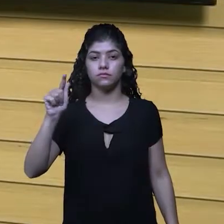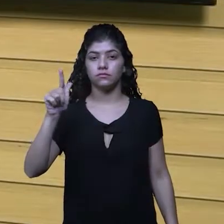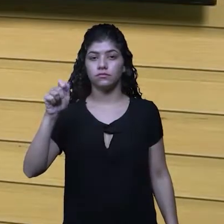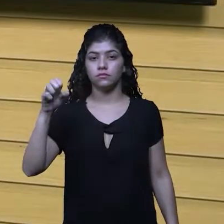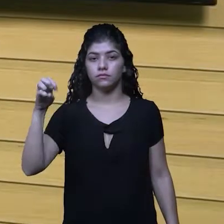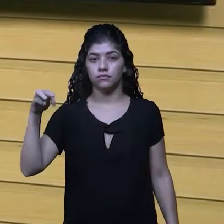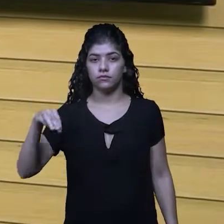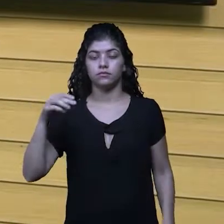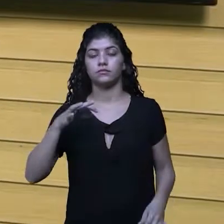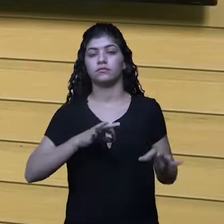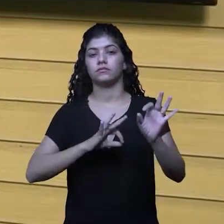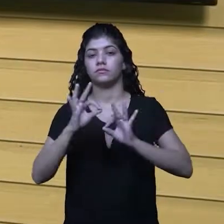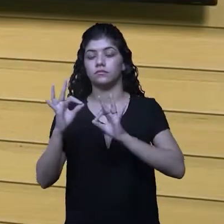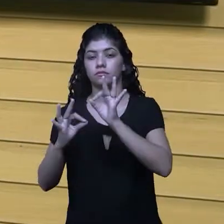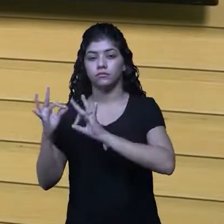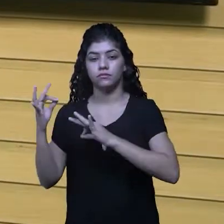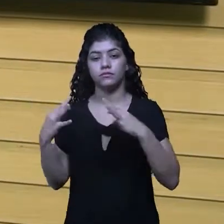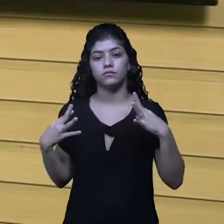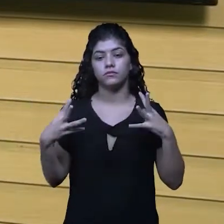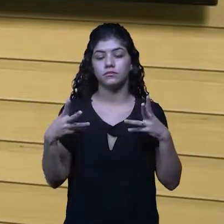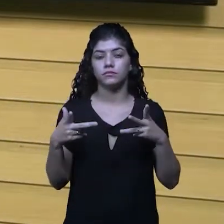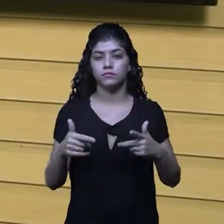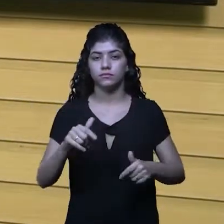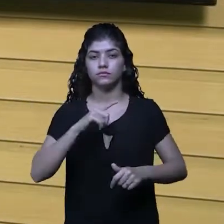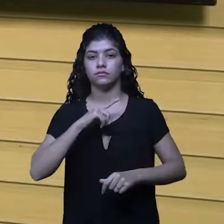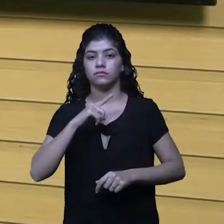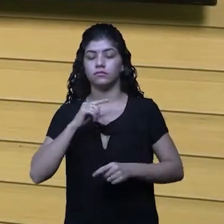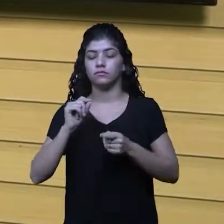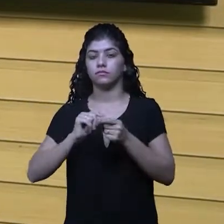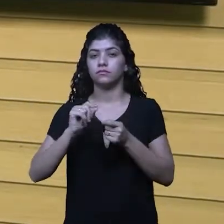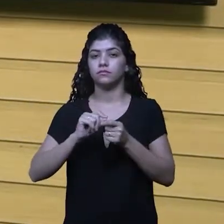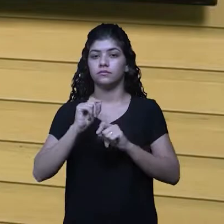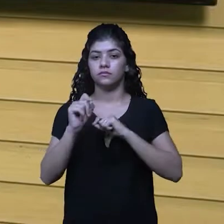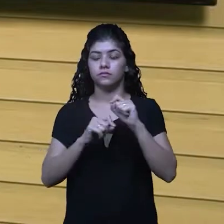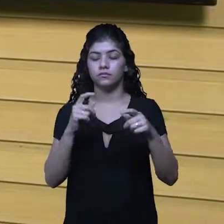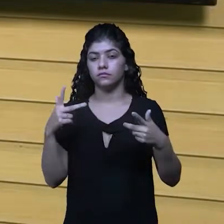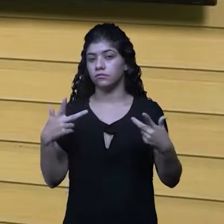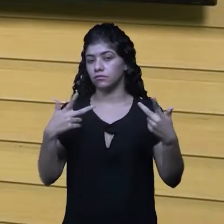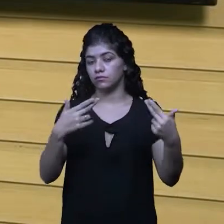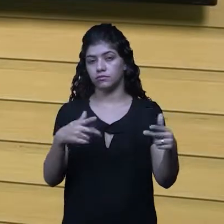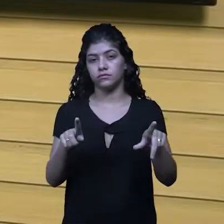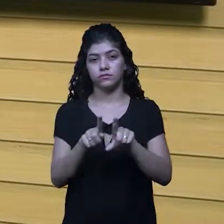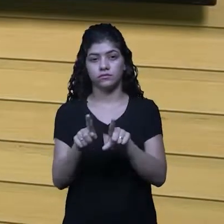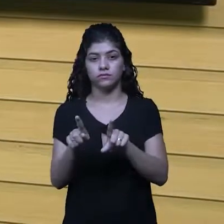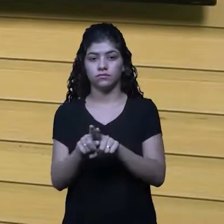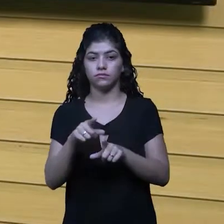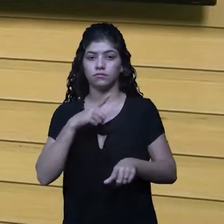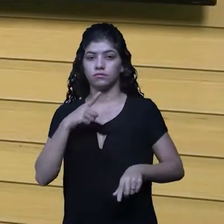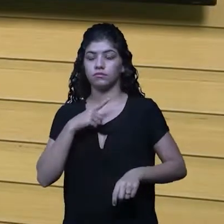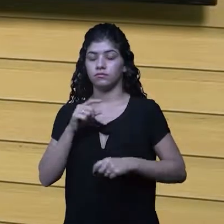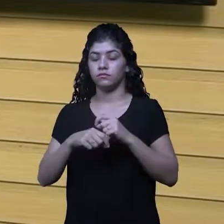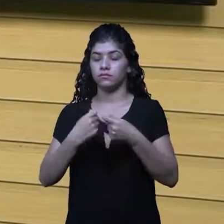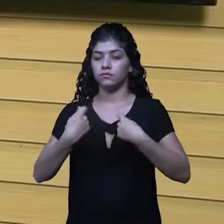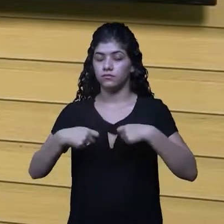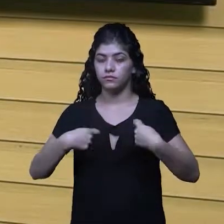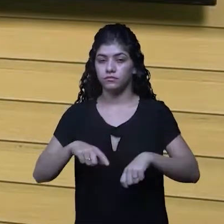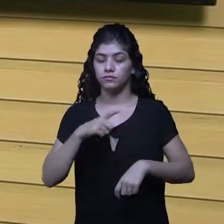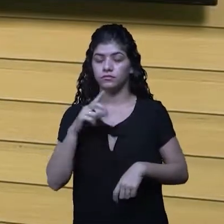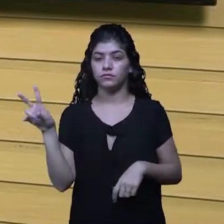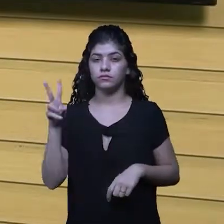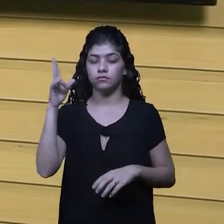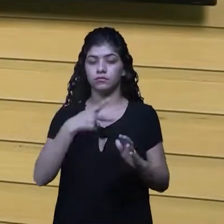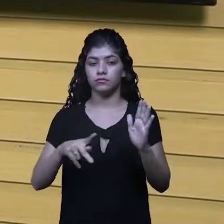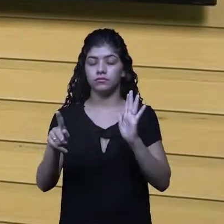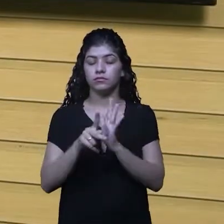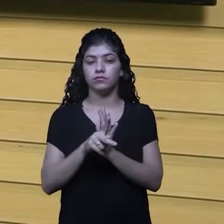aquela medida. Então, todo instrumento de medida faz o mesmo procedimento. Eu tenho que ter um valor especificado